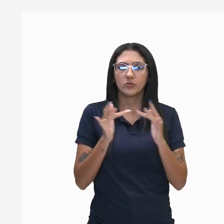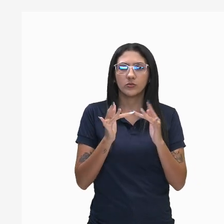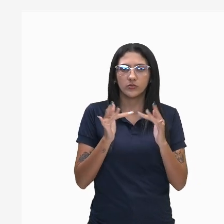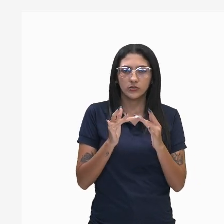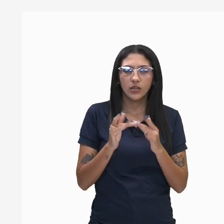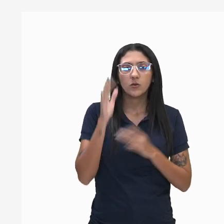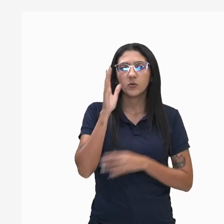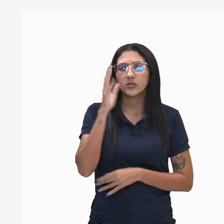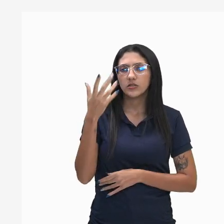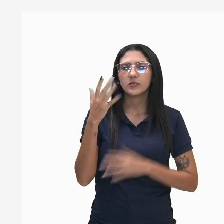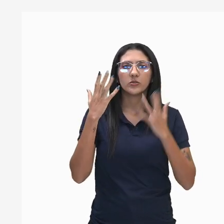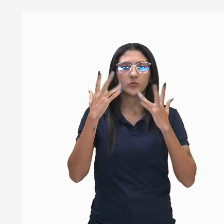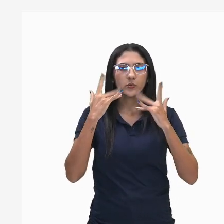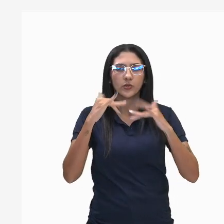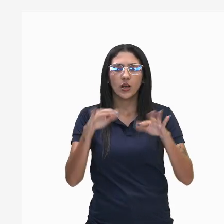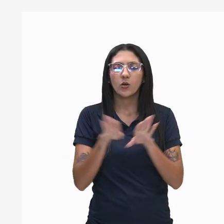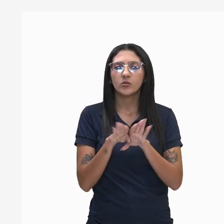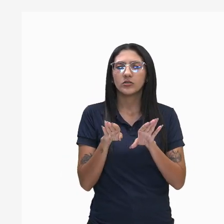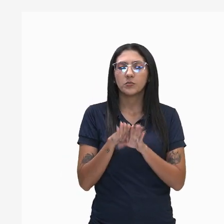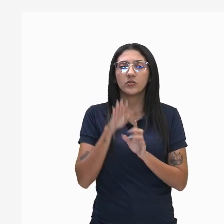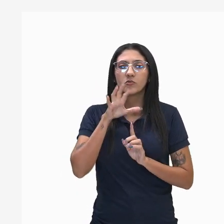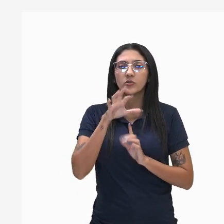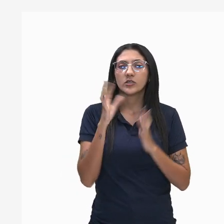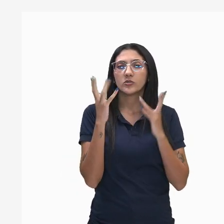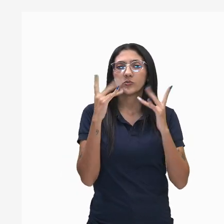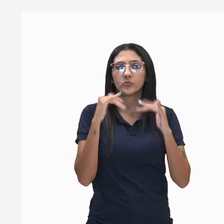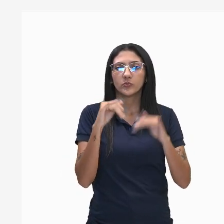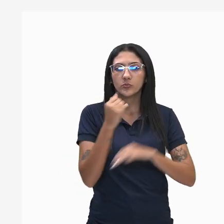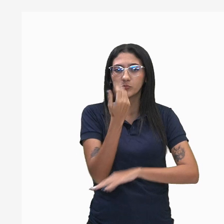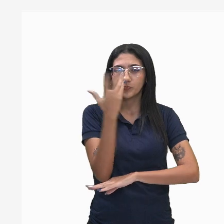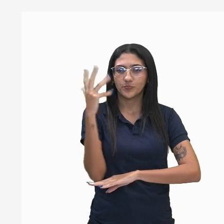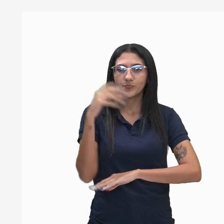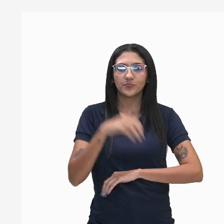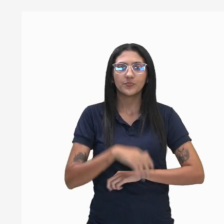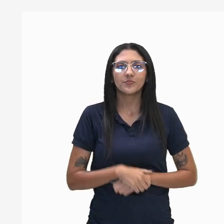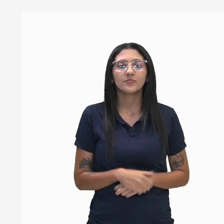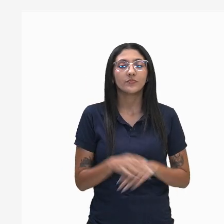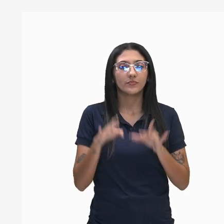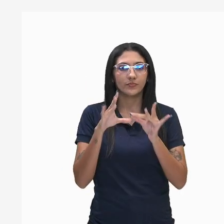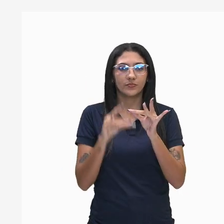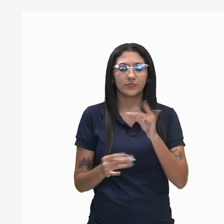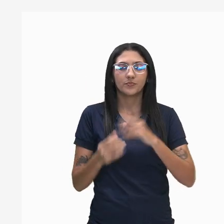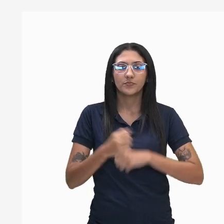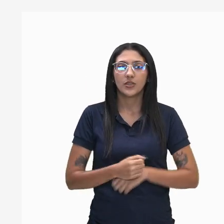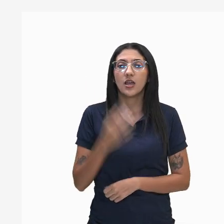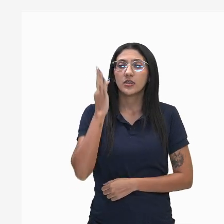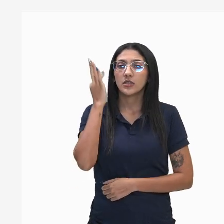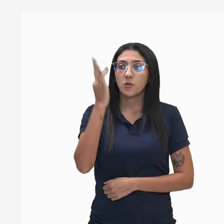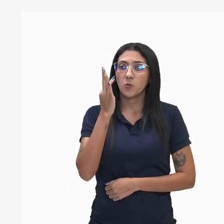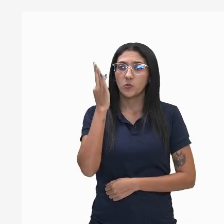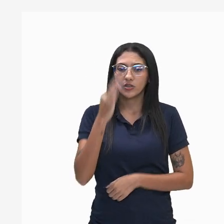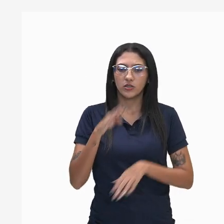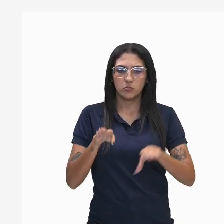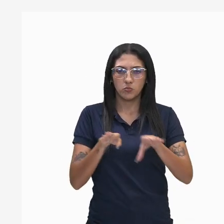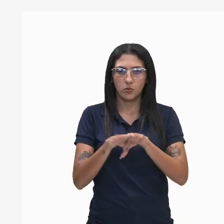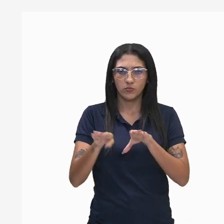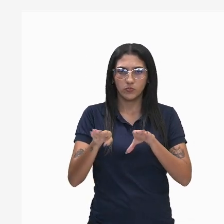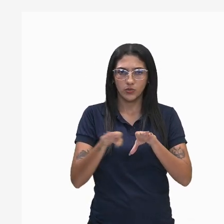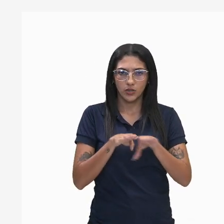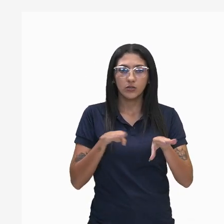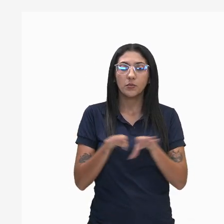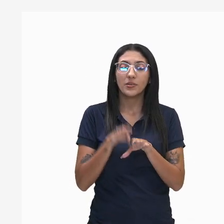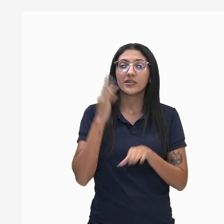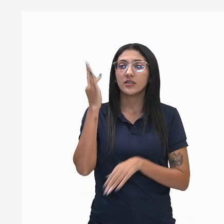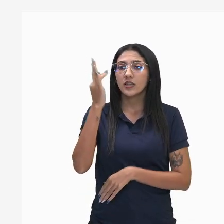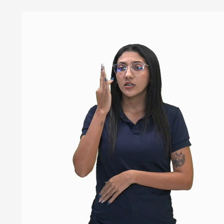fenômenos naturais e impactos ambientais. O detalhamento da aula é teoria das placas tectônicas, teoria